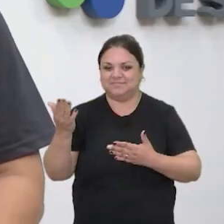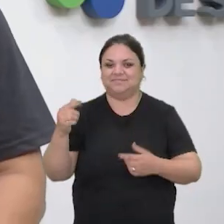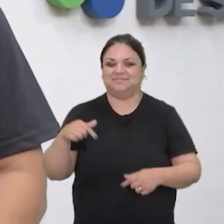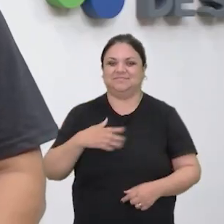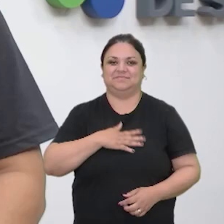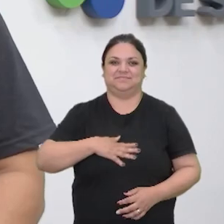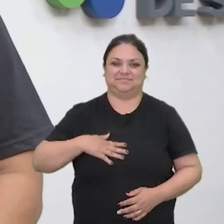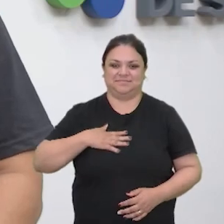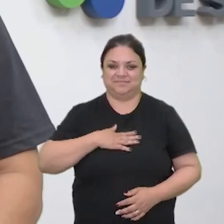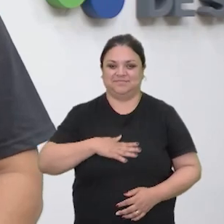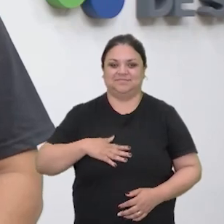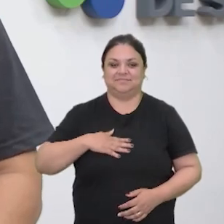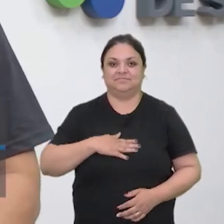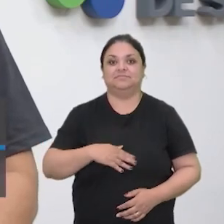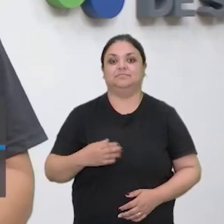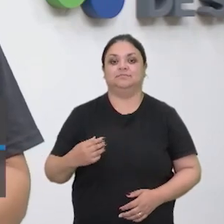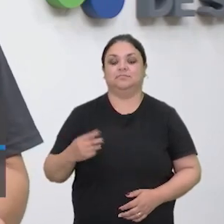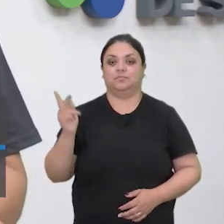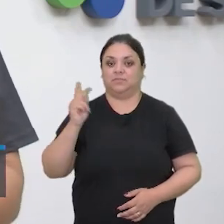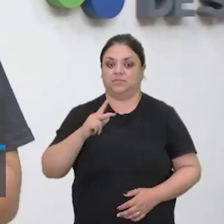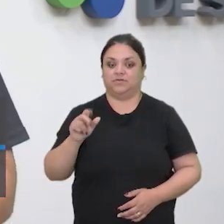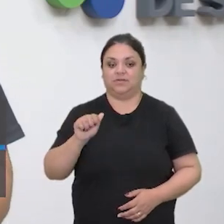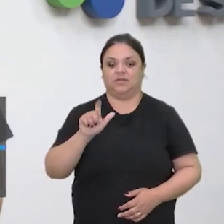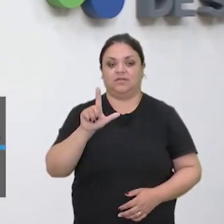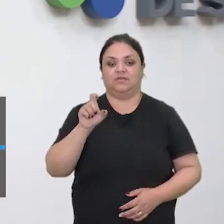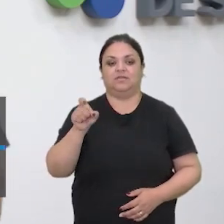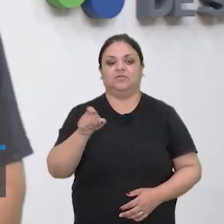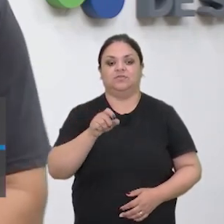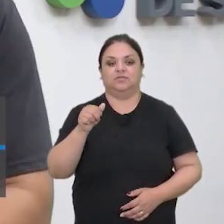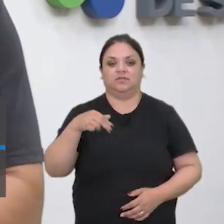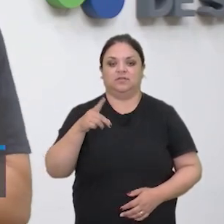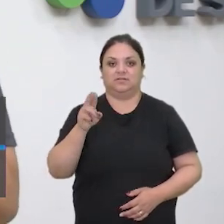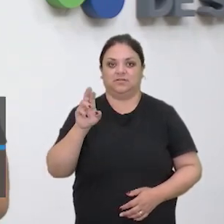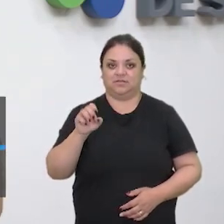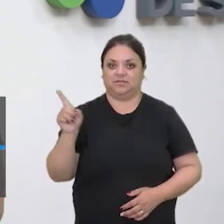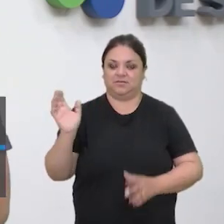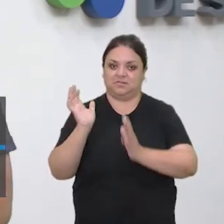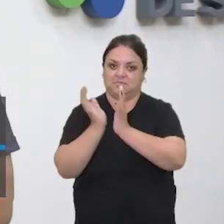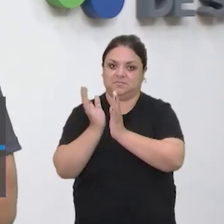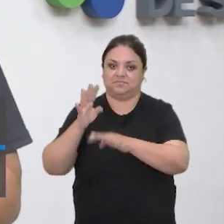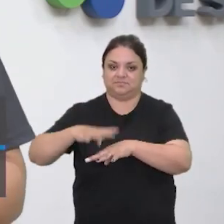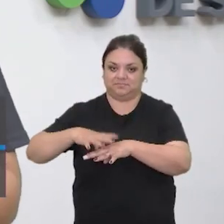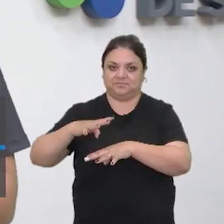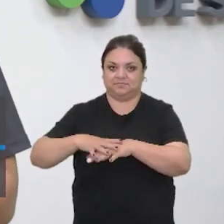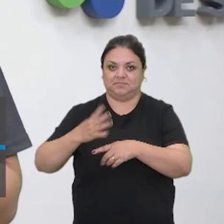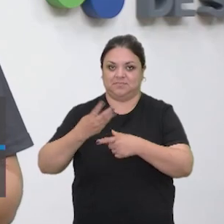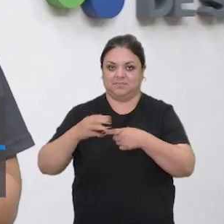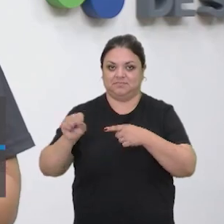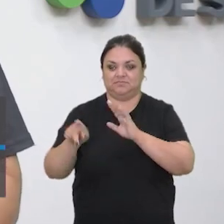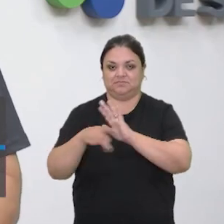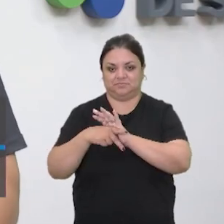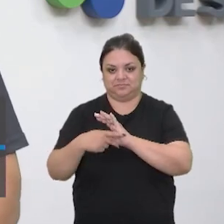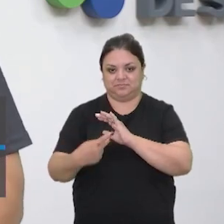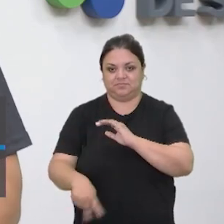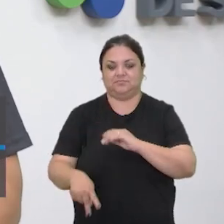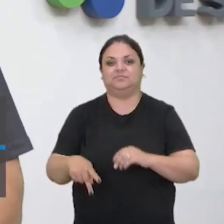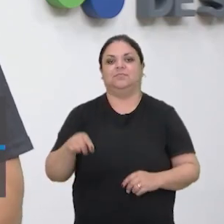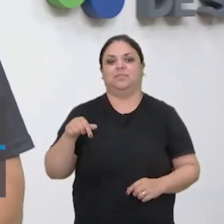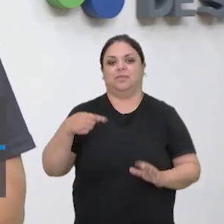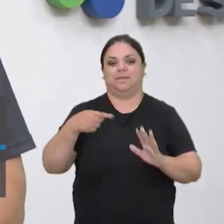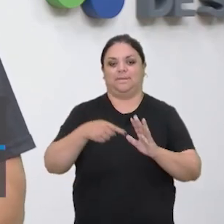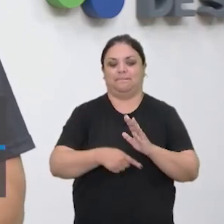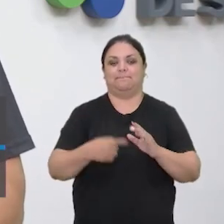pessoal. Eu sou o professor Alexandre, faço parte da equipe de matemática aqui dos professores do CMSP. Eu estou no aprofundamento, meu papel